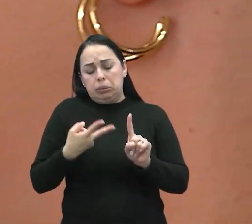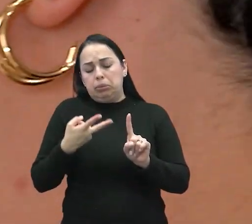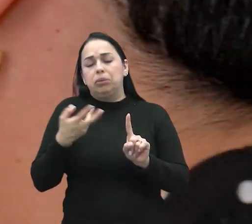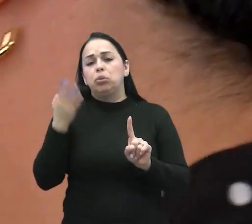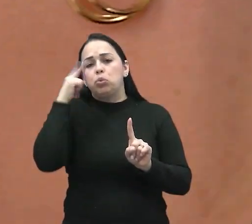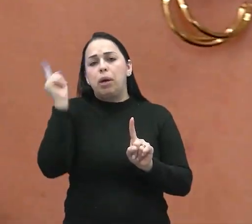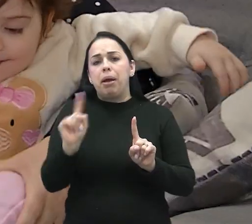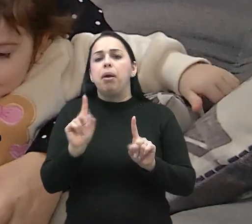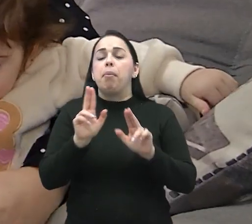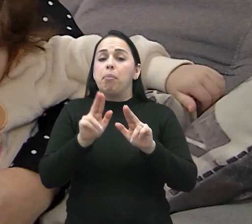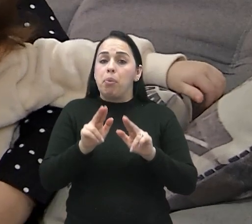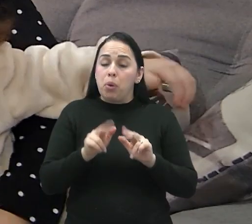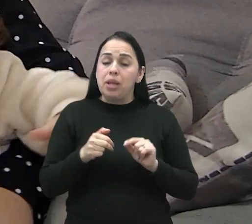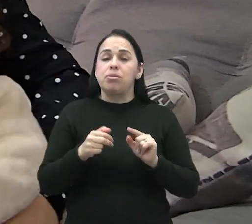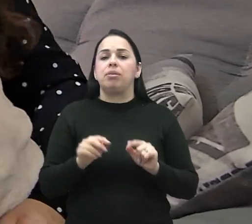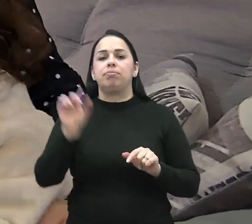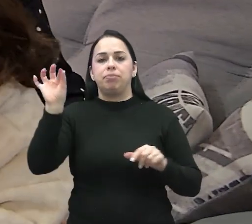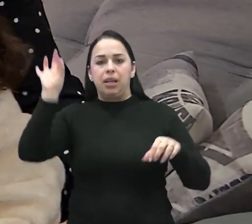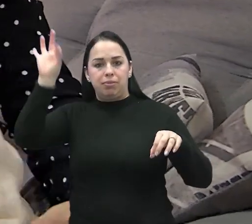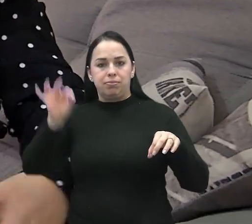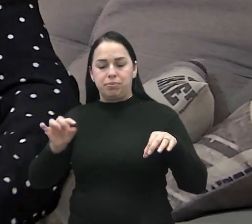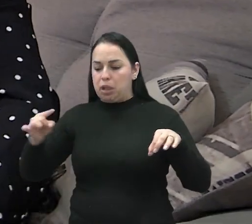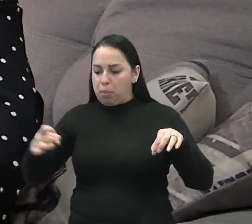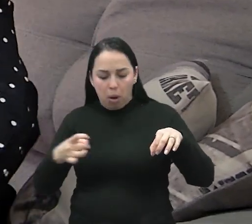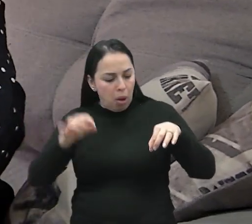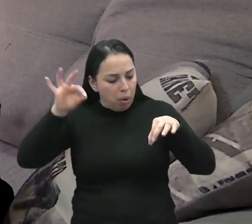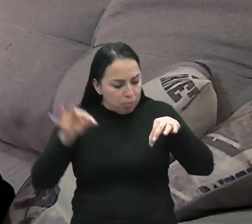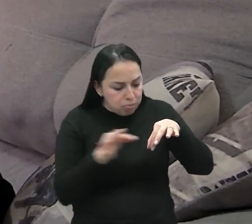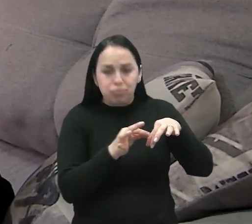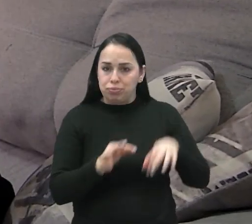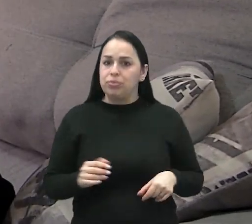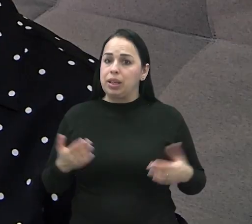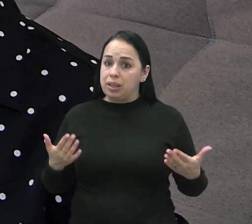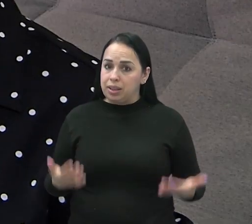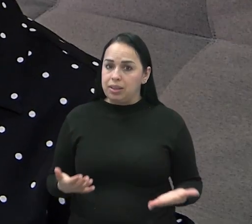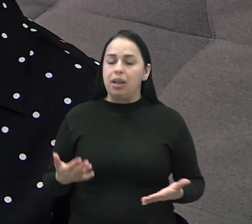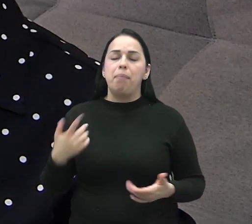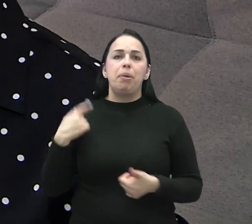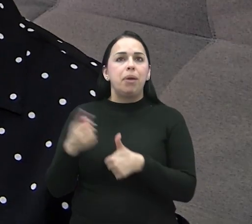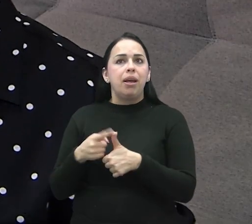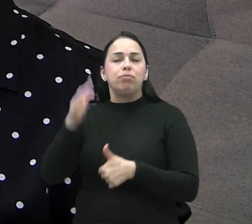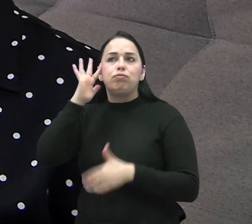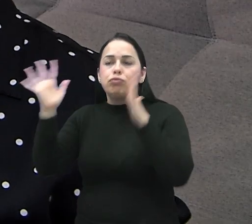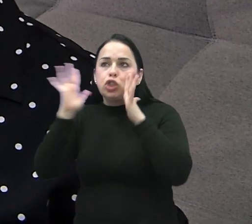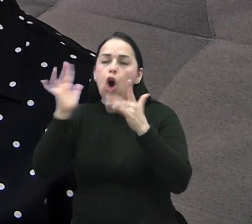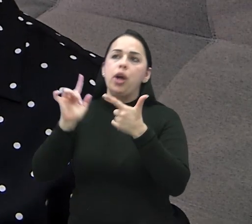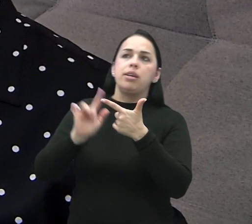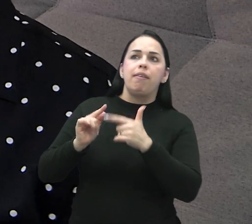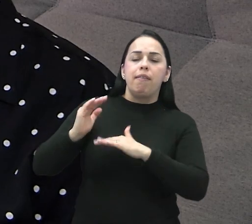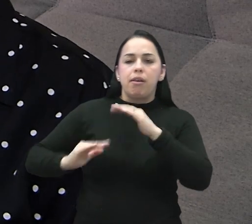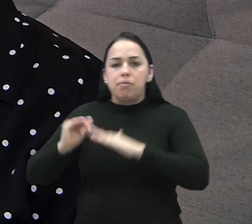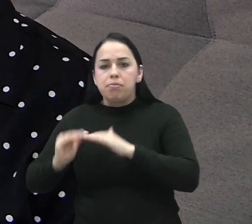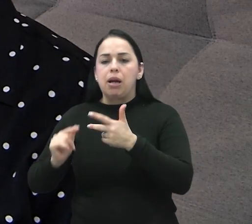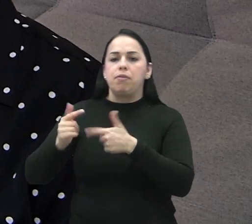causa aparente. Por isso, optou por fazer a fertilização in vitro. Eu tinha muitos sonhos que envolviam carreira,